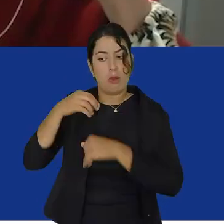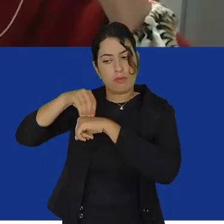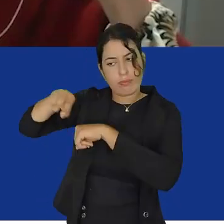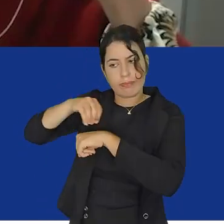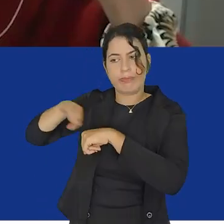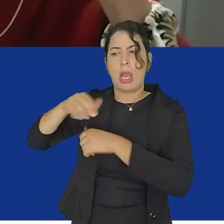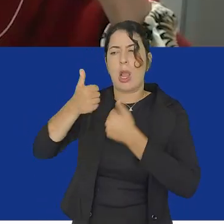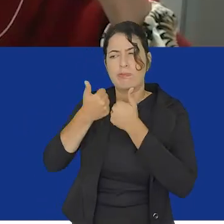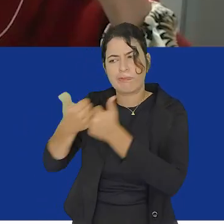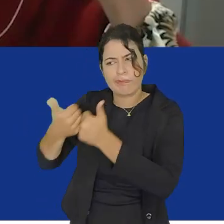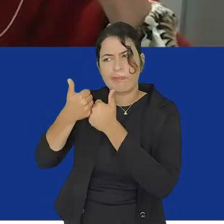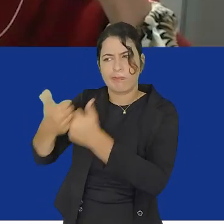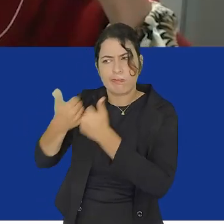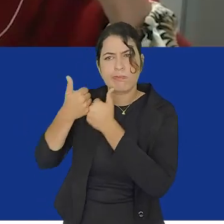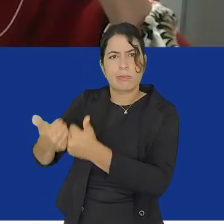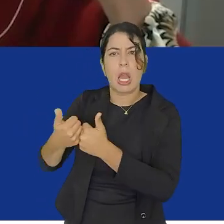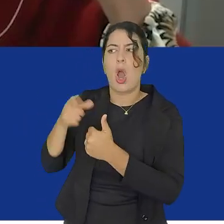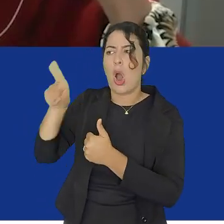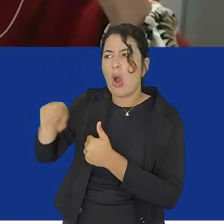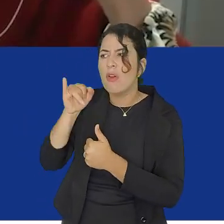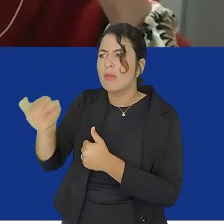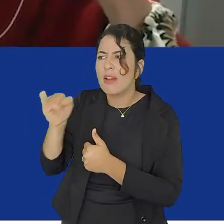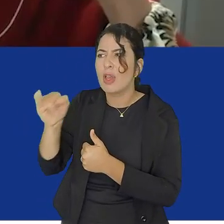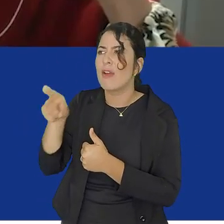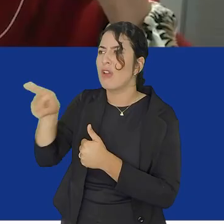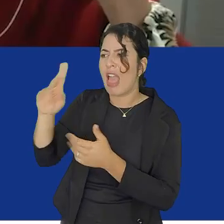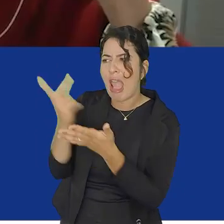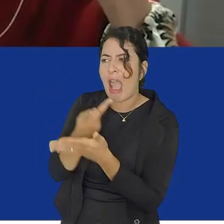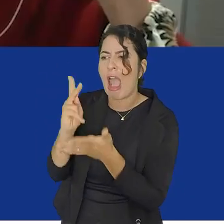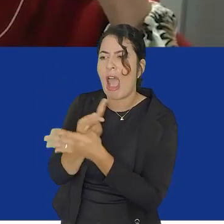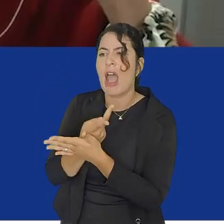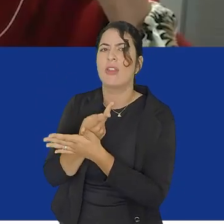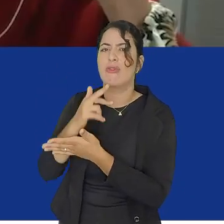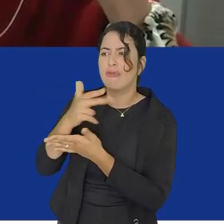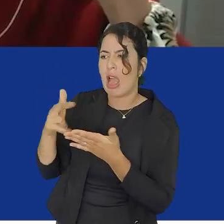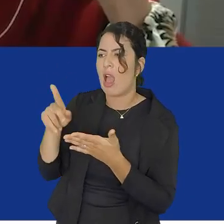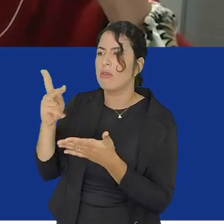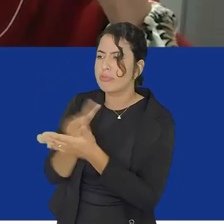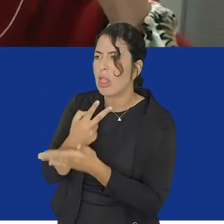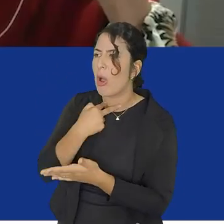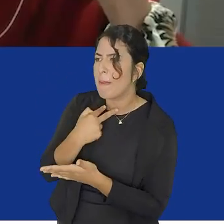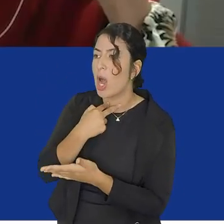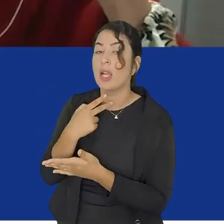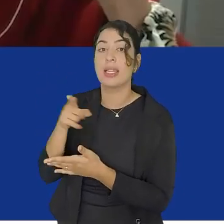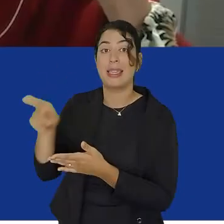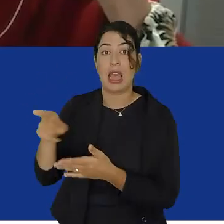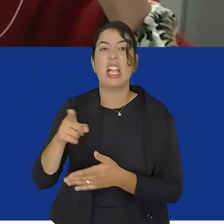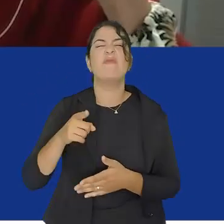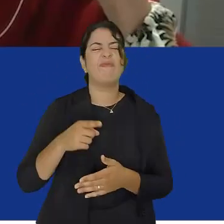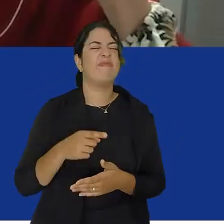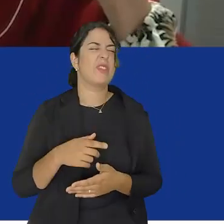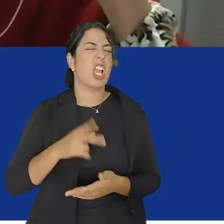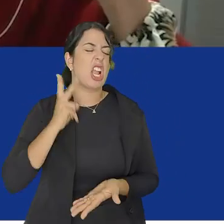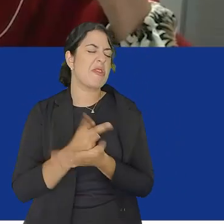onde há suporte, onde há sinalização de que é inadequado o que está acontecendo. Aí sim, a pessoa insiste em estar